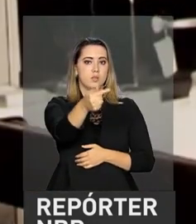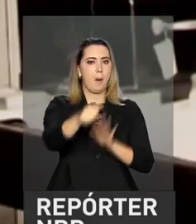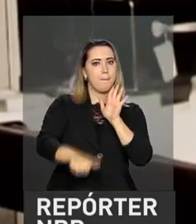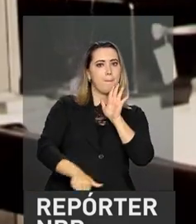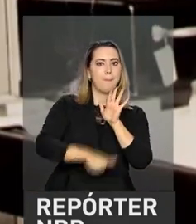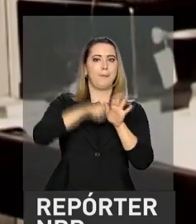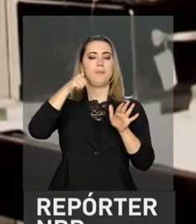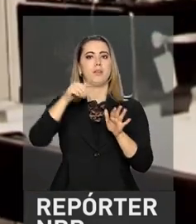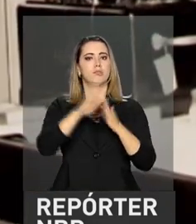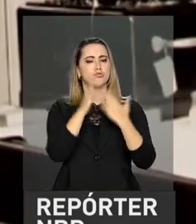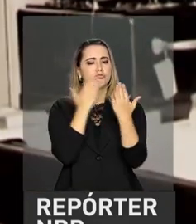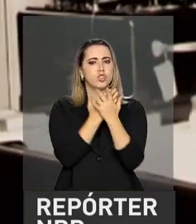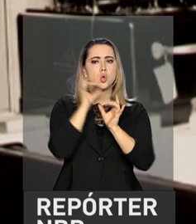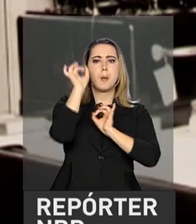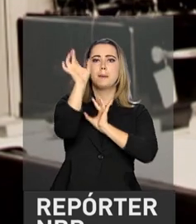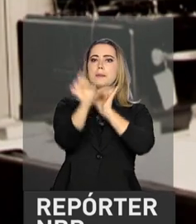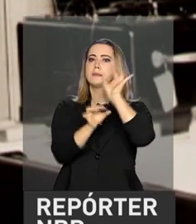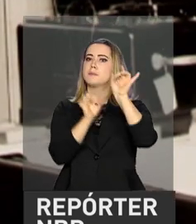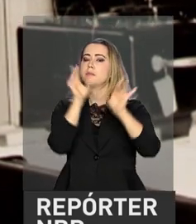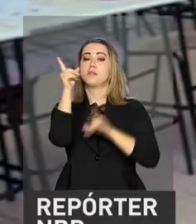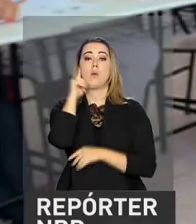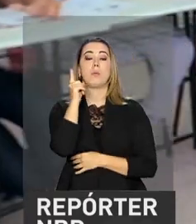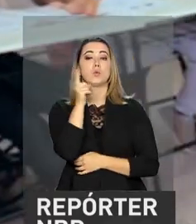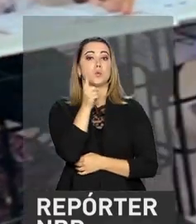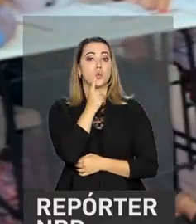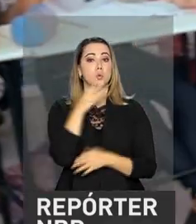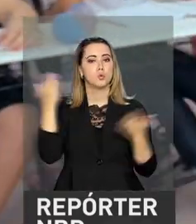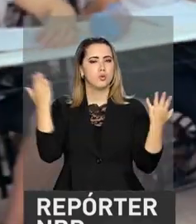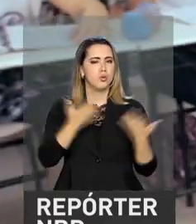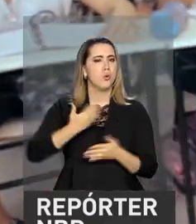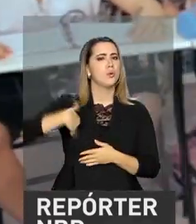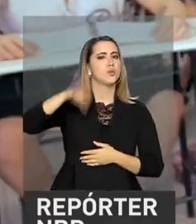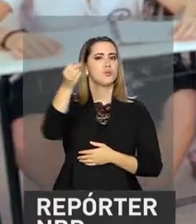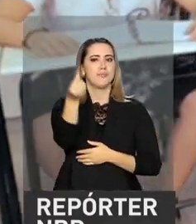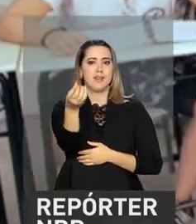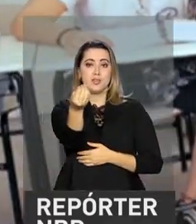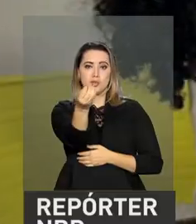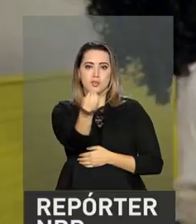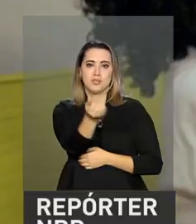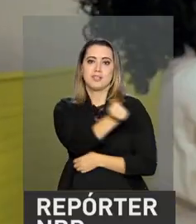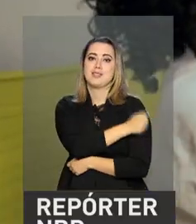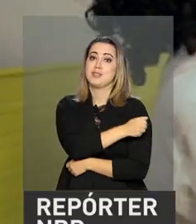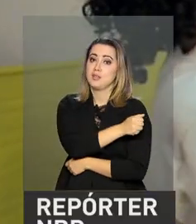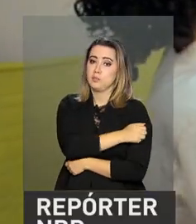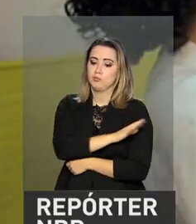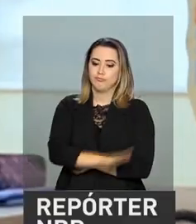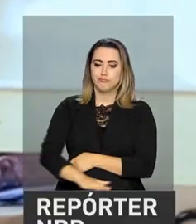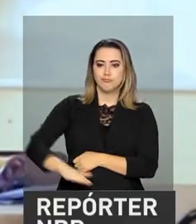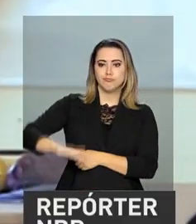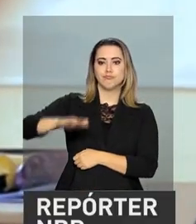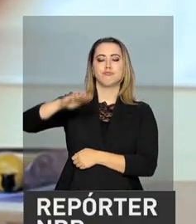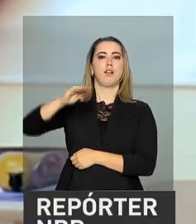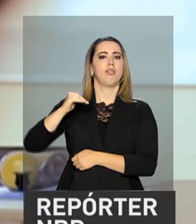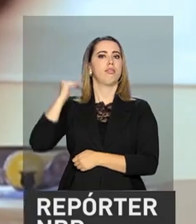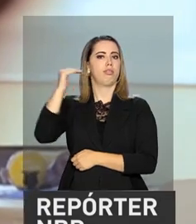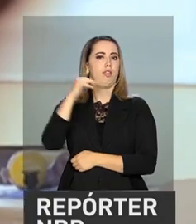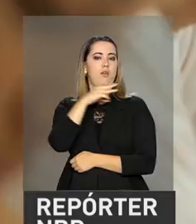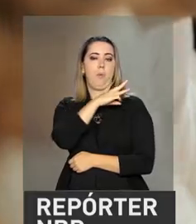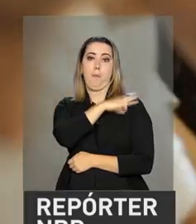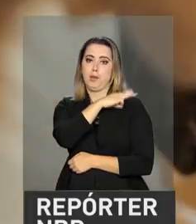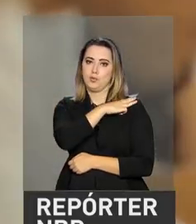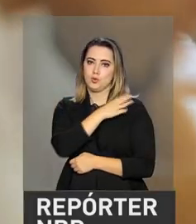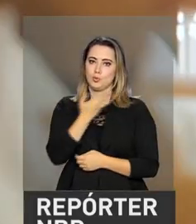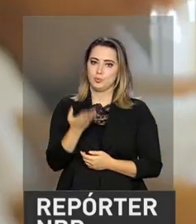do Brasil construída exclusivamente para surdos, e tem hoje mais de 600 alunos da educação infantil até o ensino